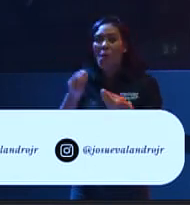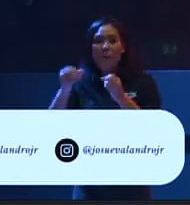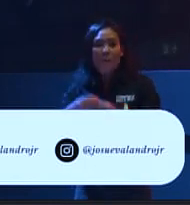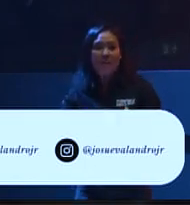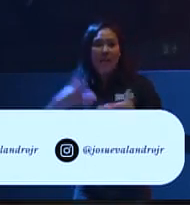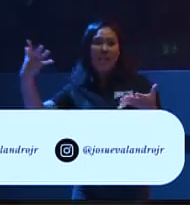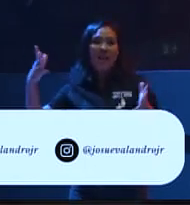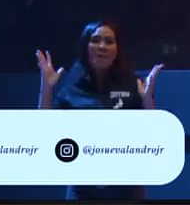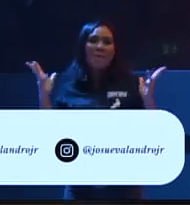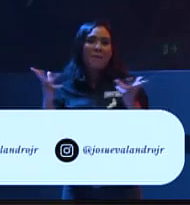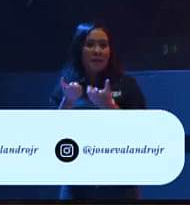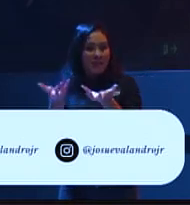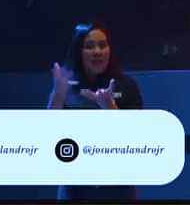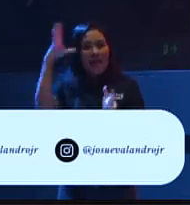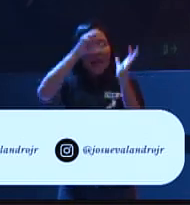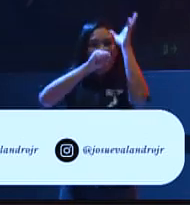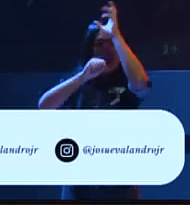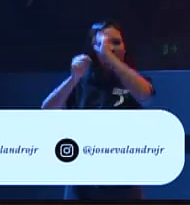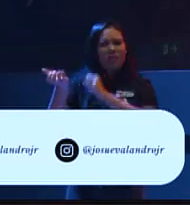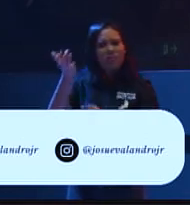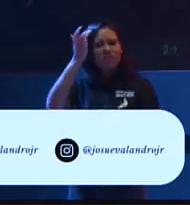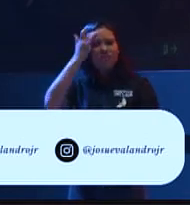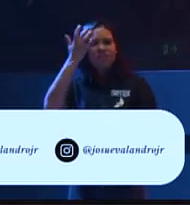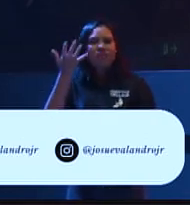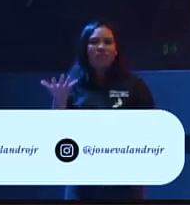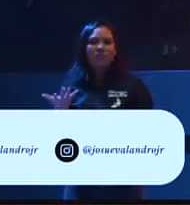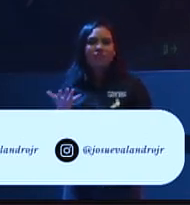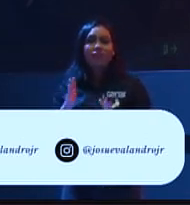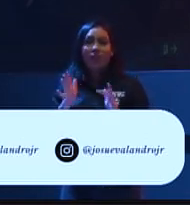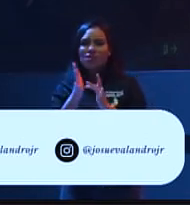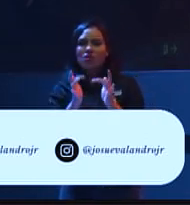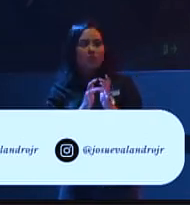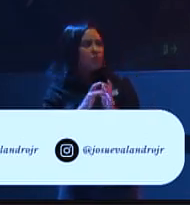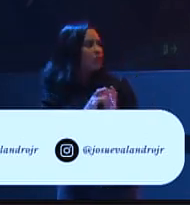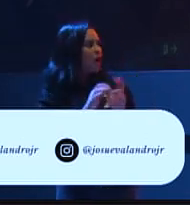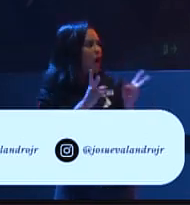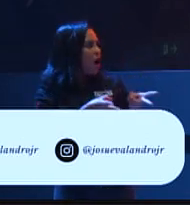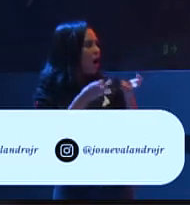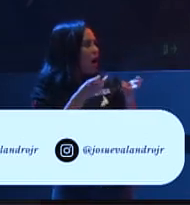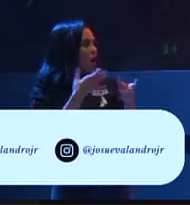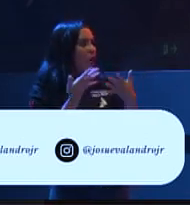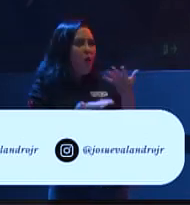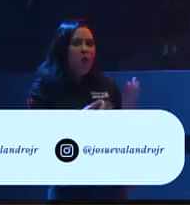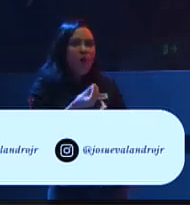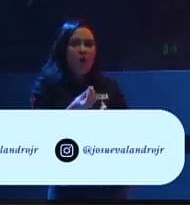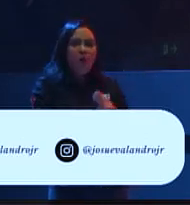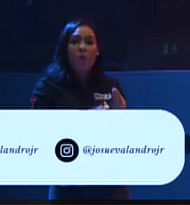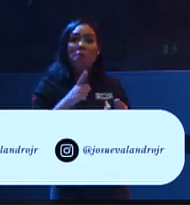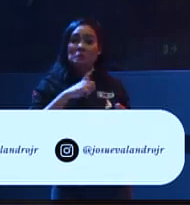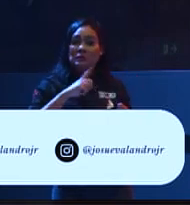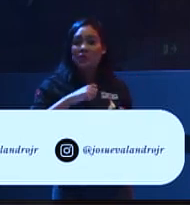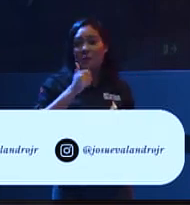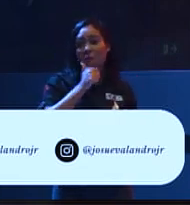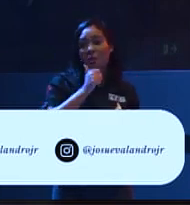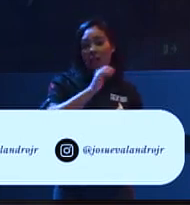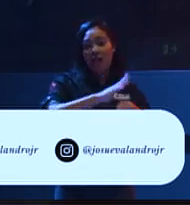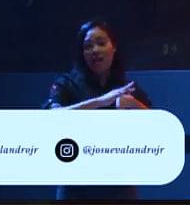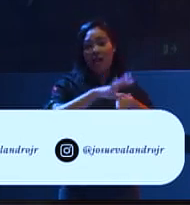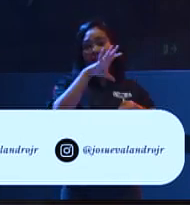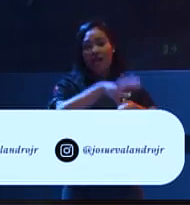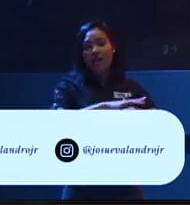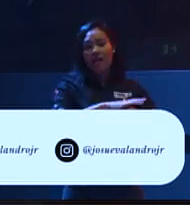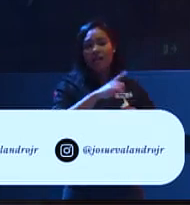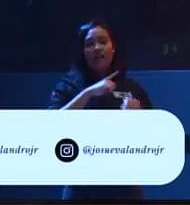Jesus e quando ele está olhando para aquela multidão ele pensa ele tem mulher doente